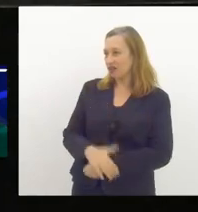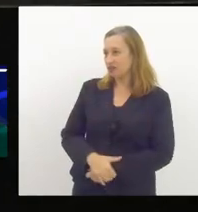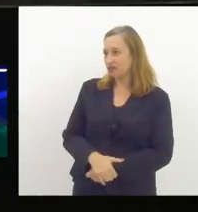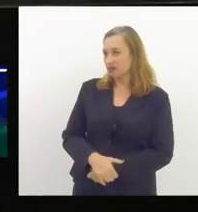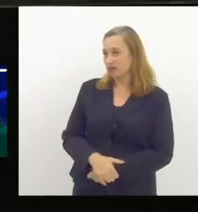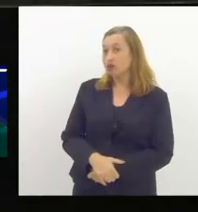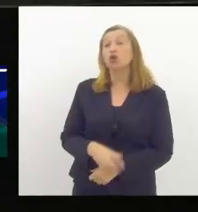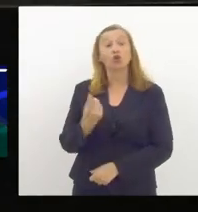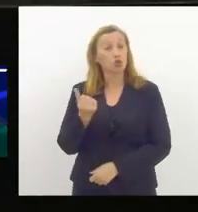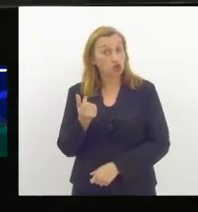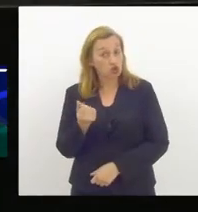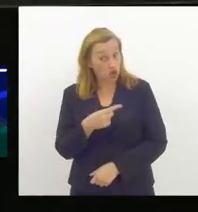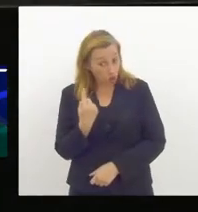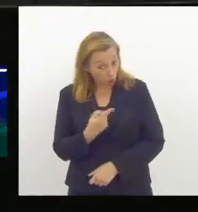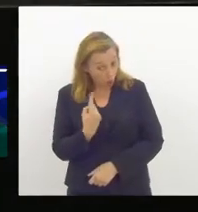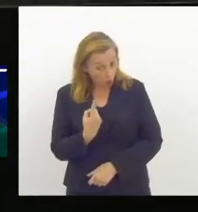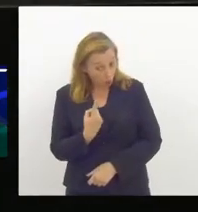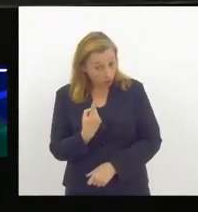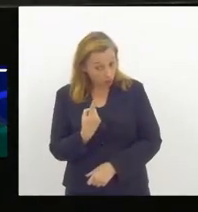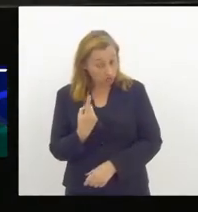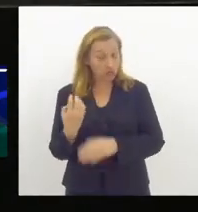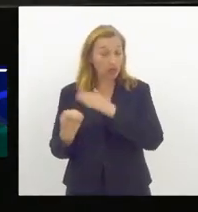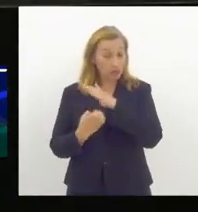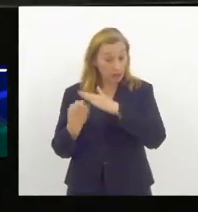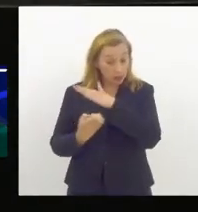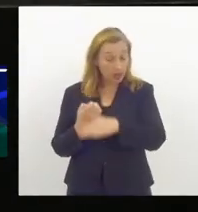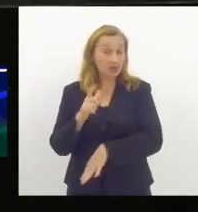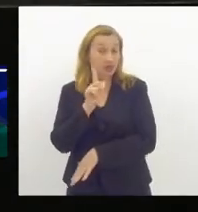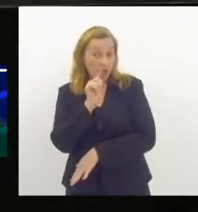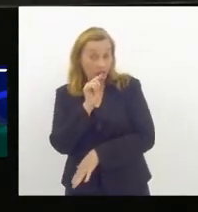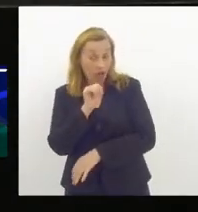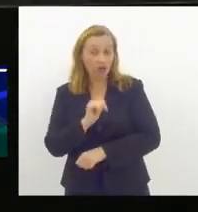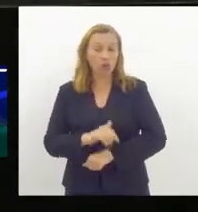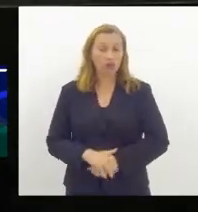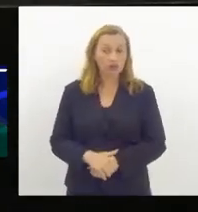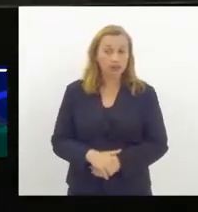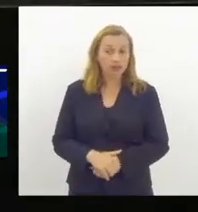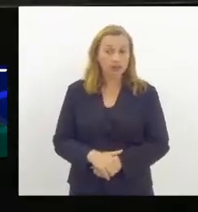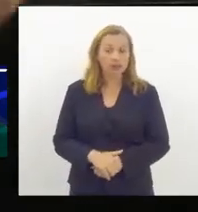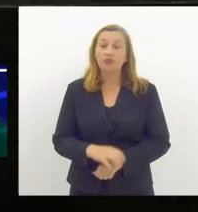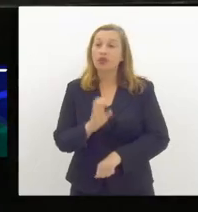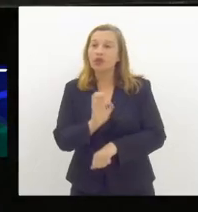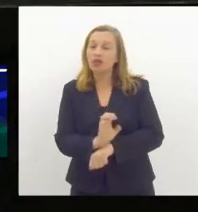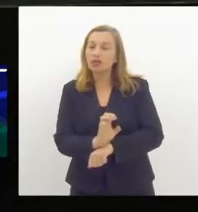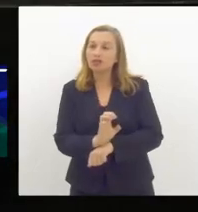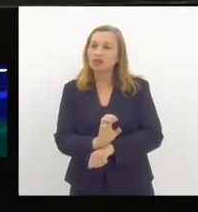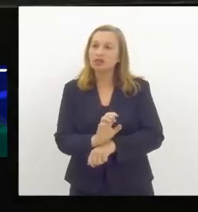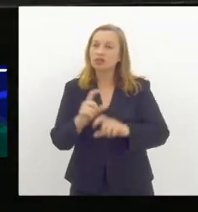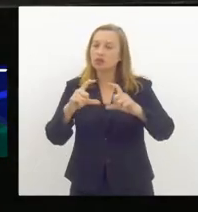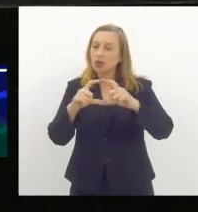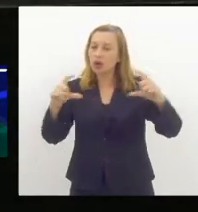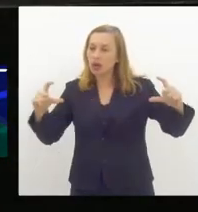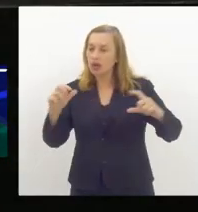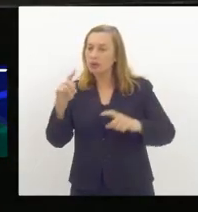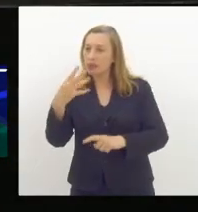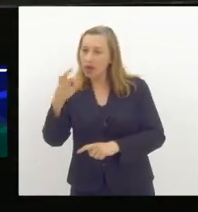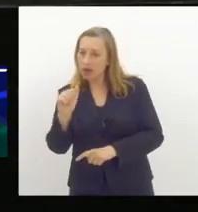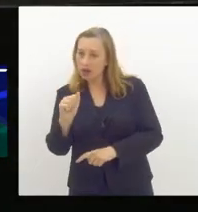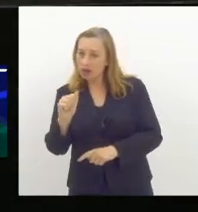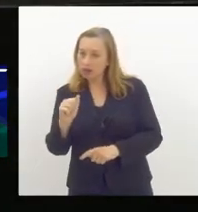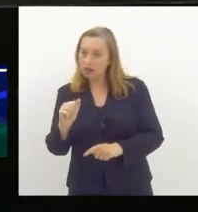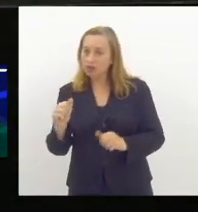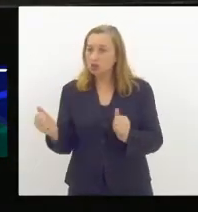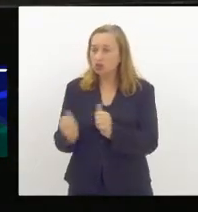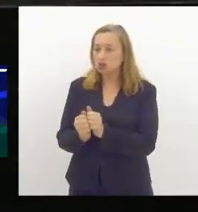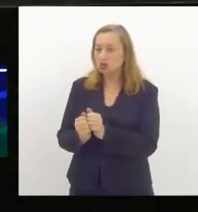isso com dinheiro nosso que a gente da Cedae estão torrando o dinheiro da Cedae o estado botou uma placa do lado da porta